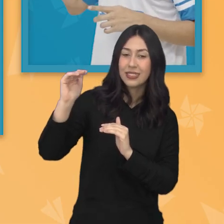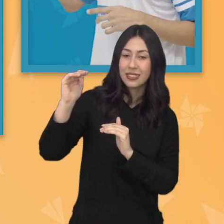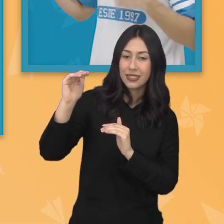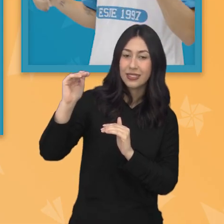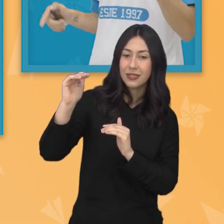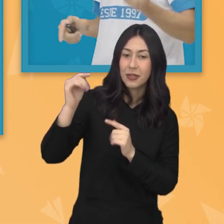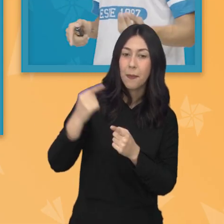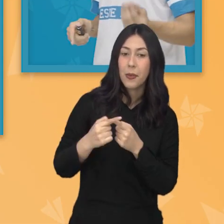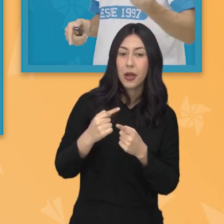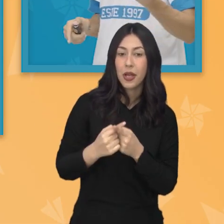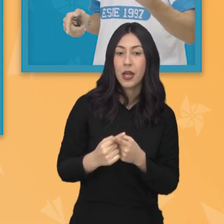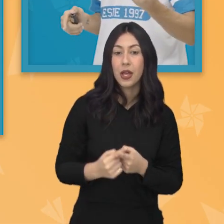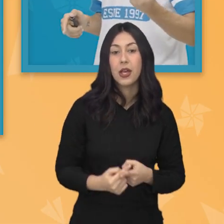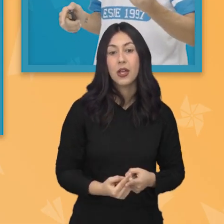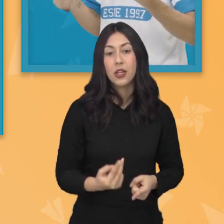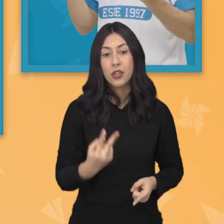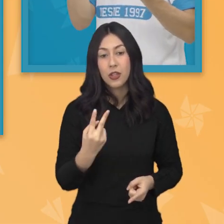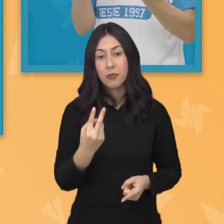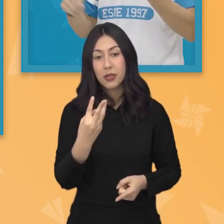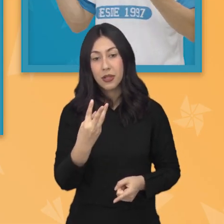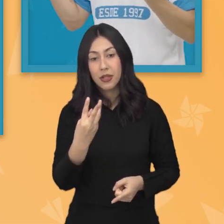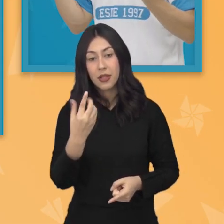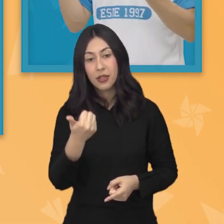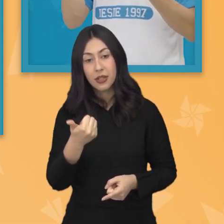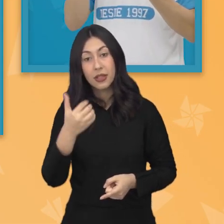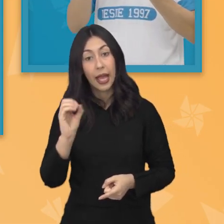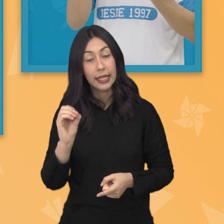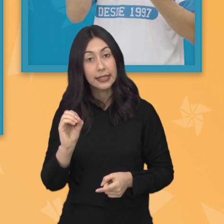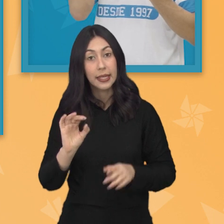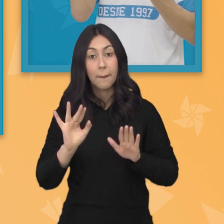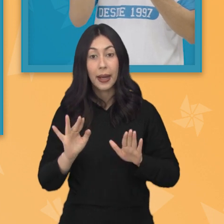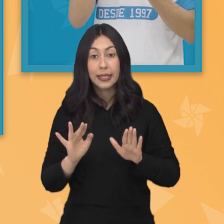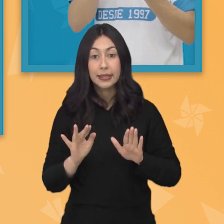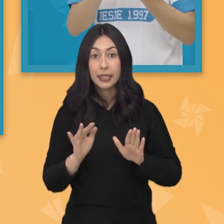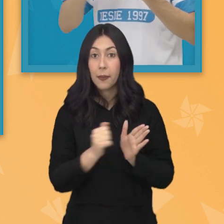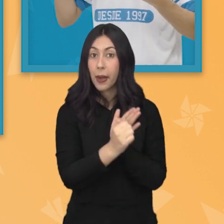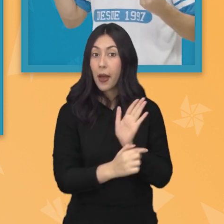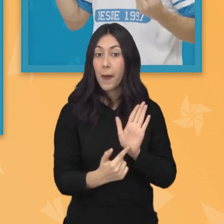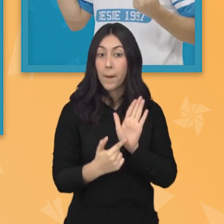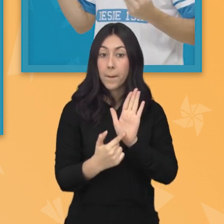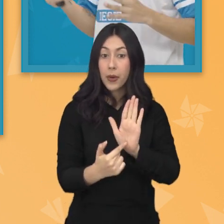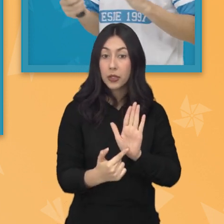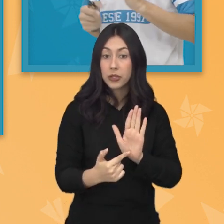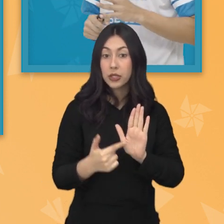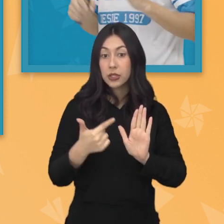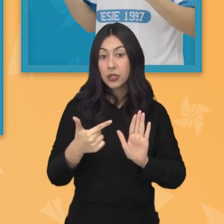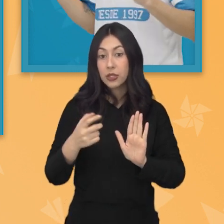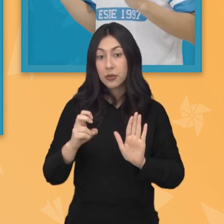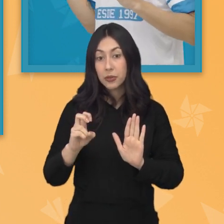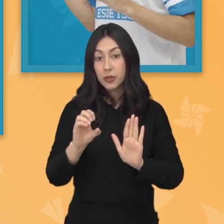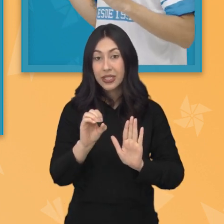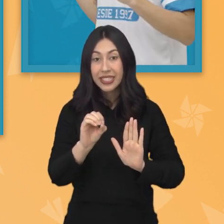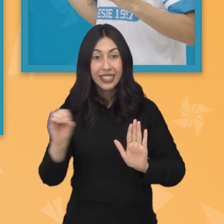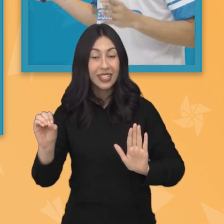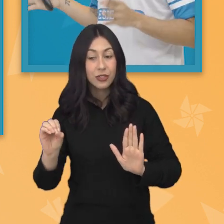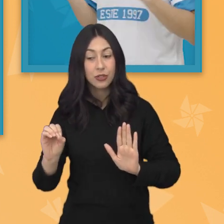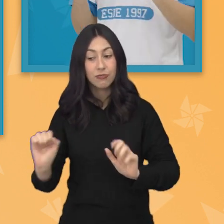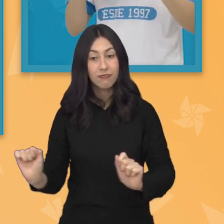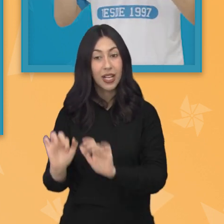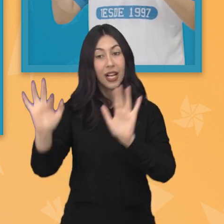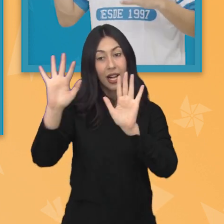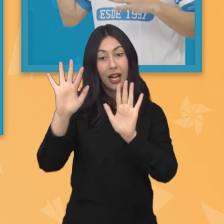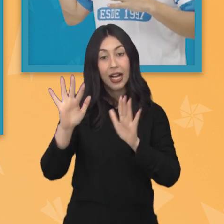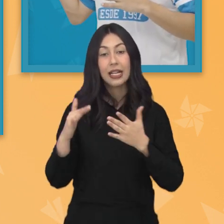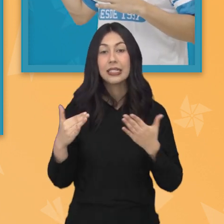do cobre é de 2310 graus Celsius, a gente está falando de 2500, então ele já passou inclusive do seu estado líquido para o gasoso. Então, concluindo aqui, a gente tem